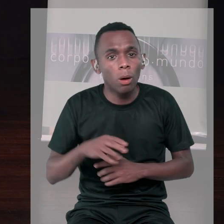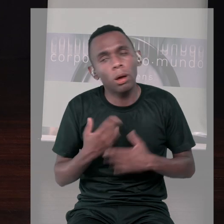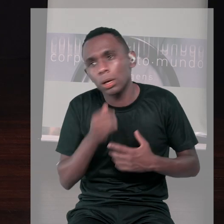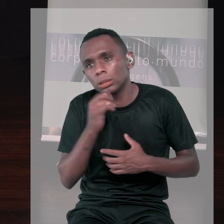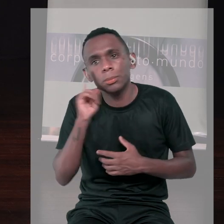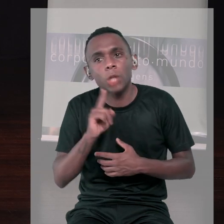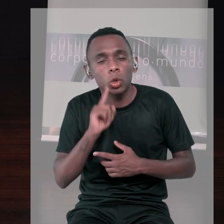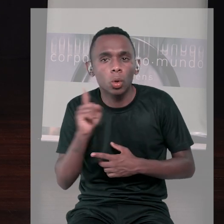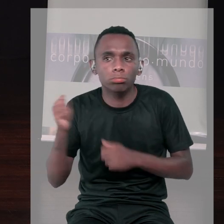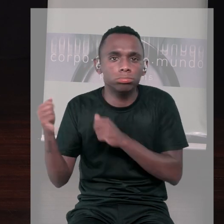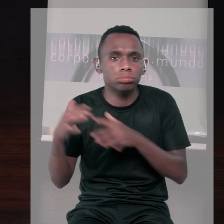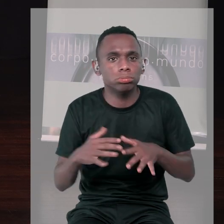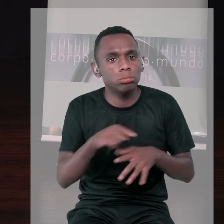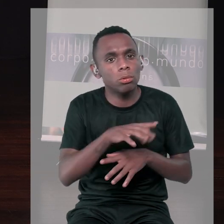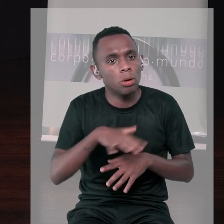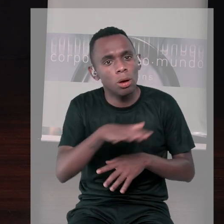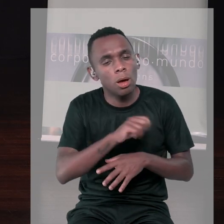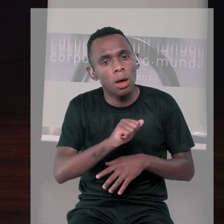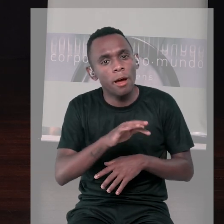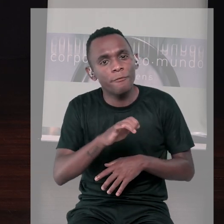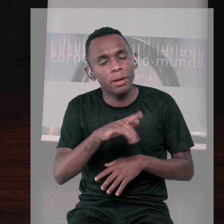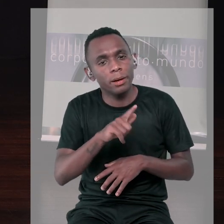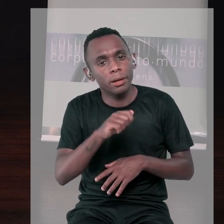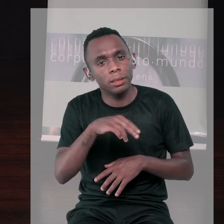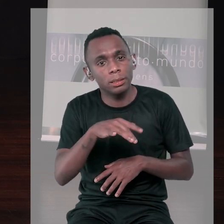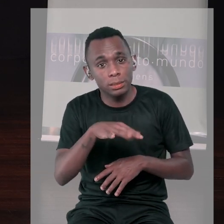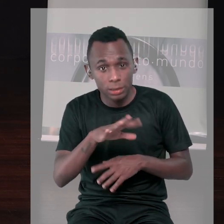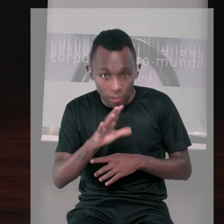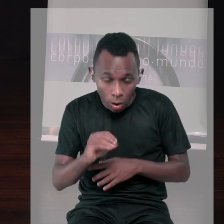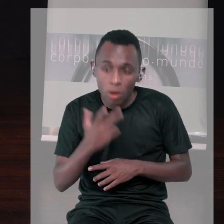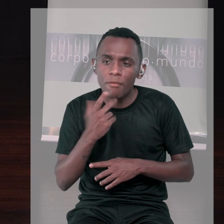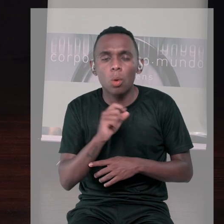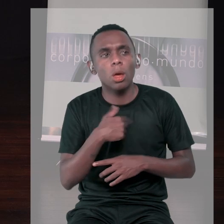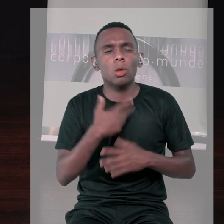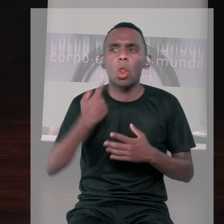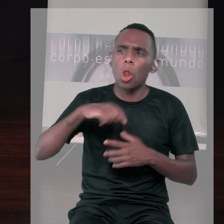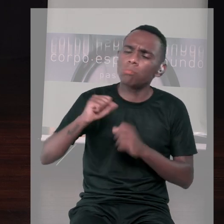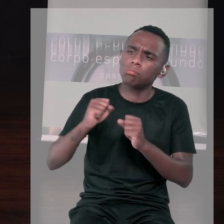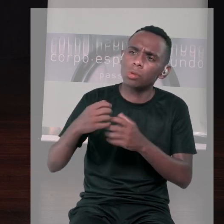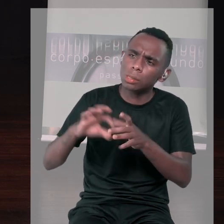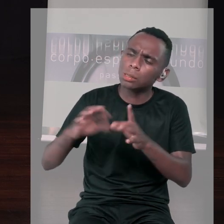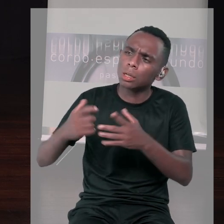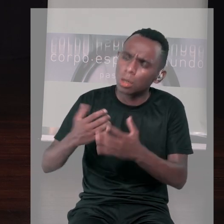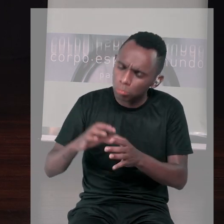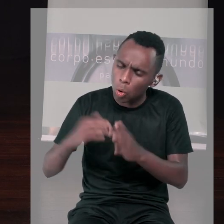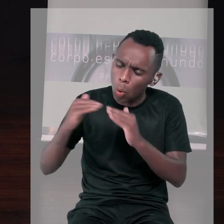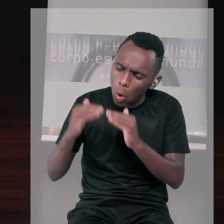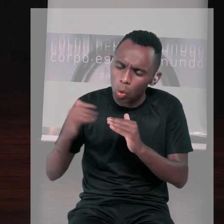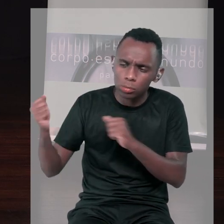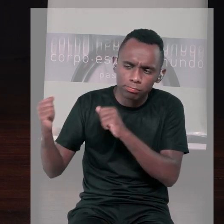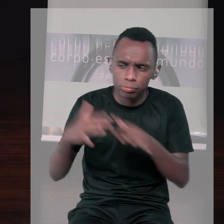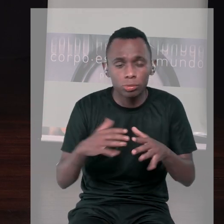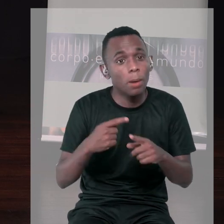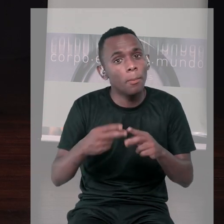o Afeganistão, Walser, veio a público dizer que era a favor da invasão, porque tinha havido o ataque das Torres Gêmeas. Ele